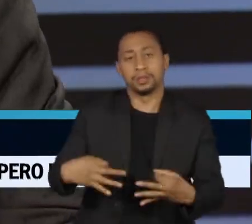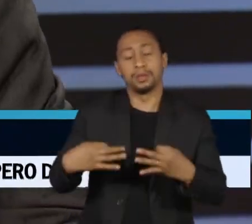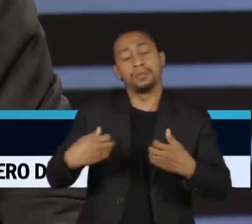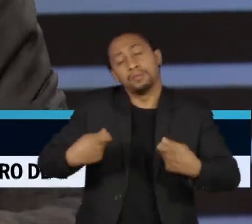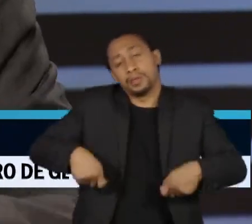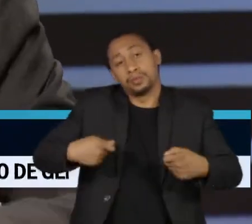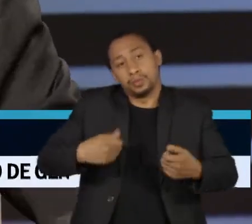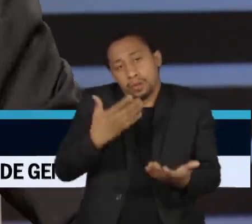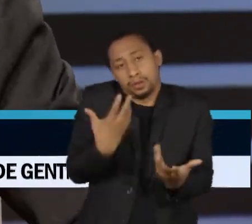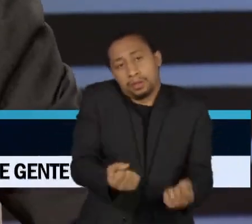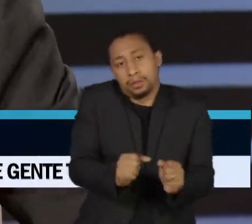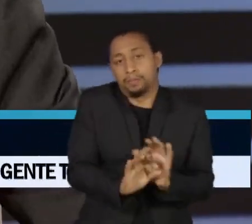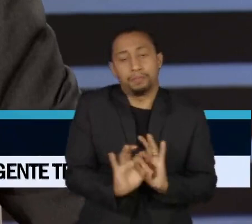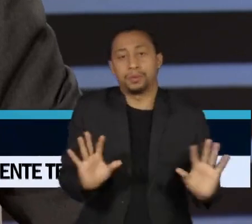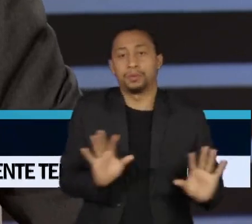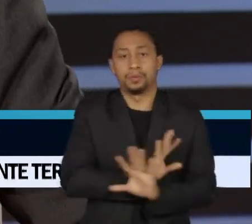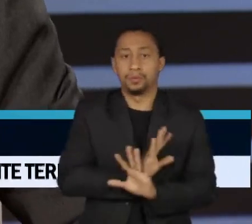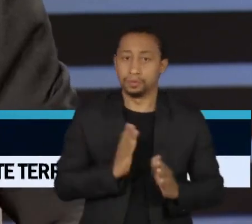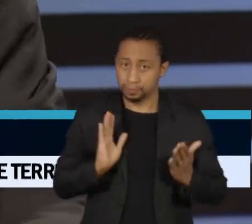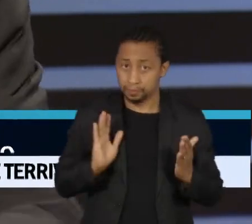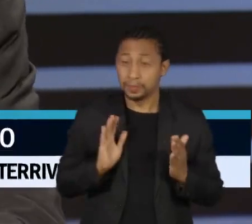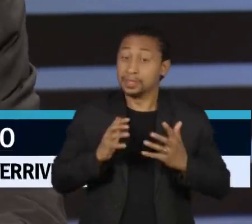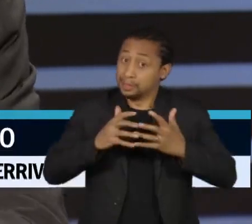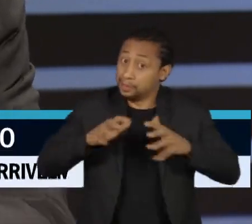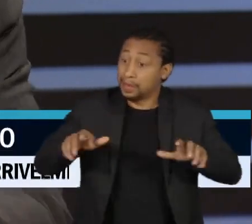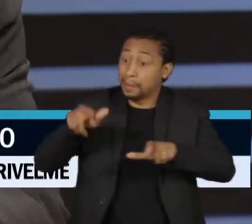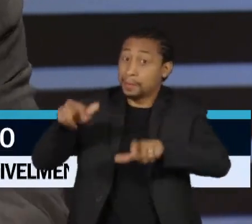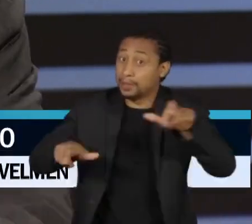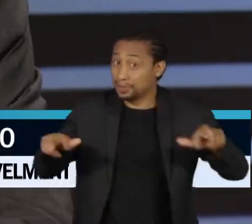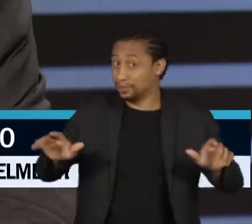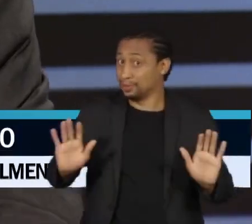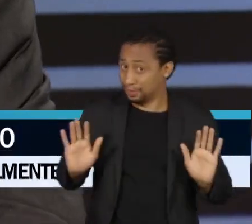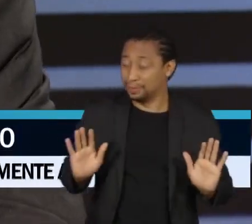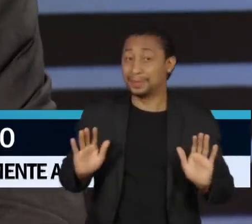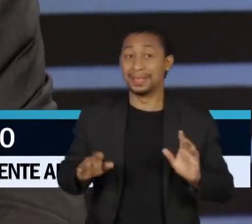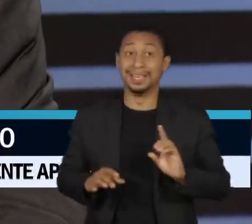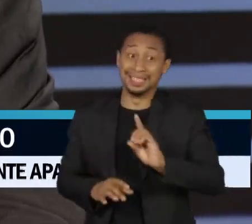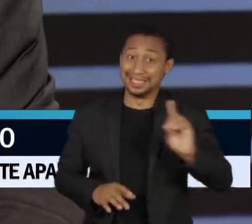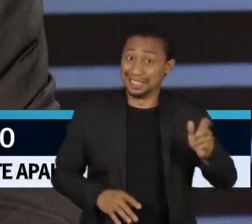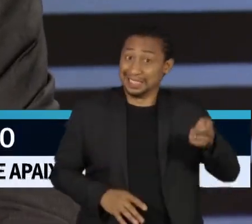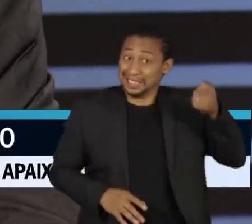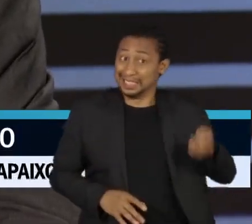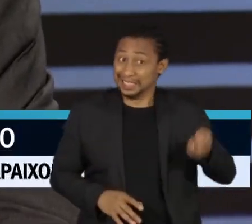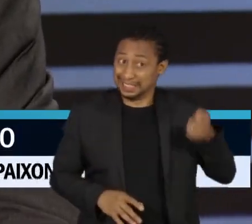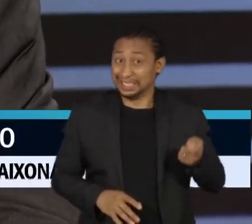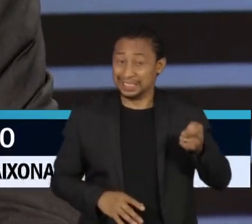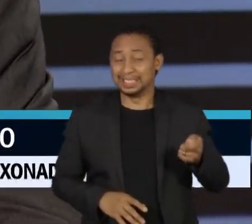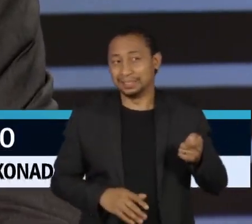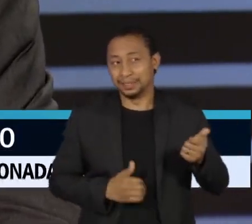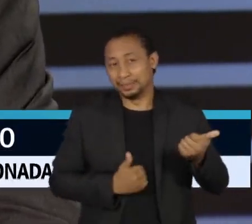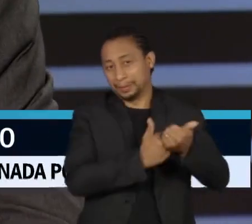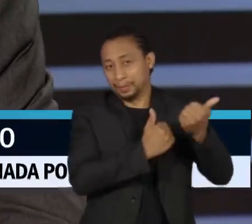reconhecer. Entende? Nós precisamos separar essas duas coisas, que é o que a extrema-direita bolsonarista vai tentar fazer a partir do ano que vem.